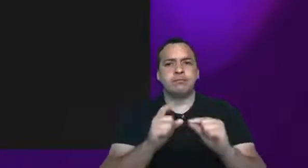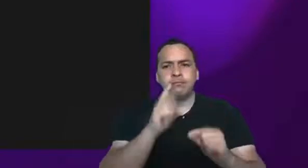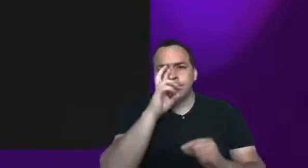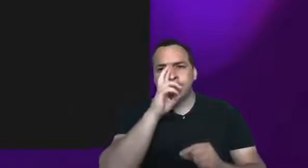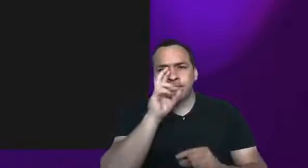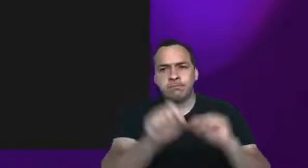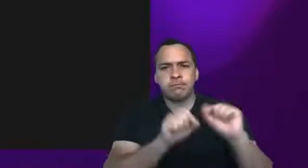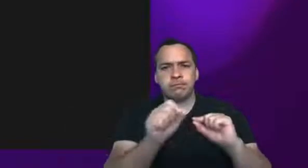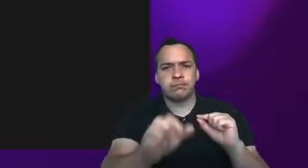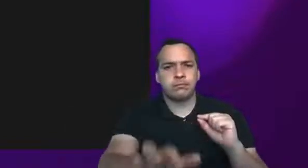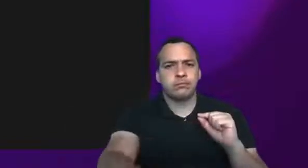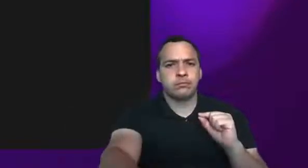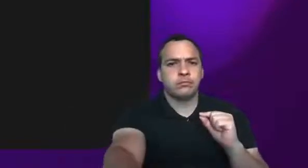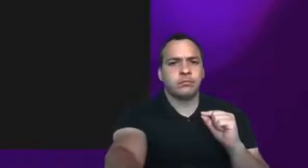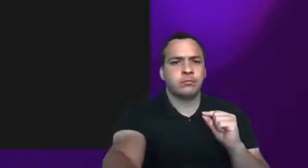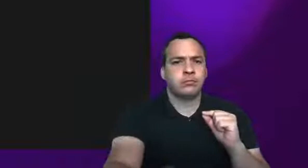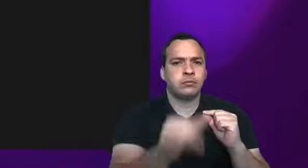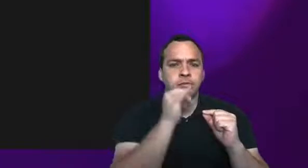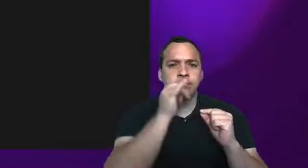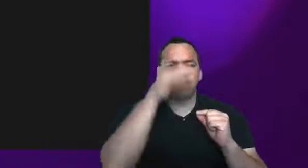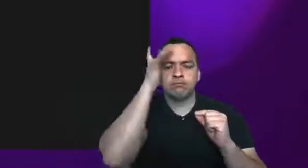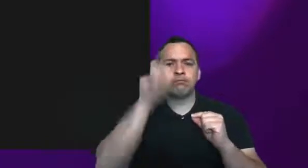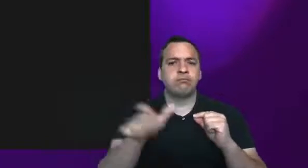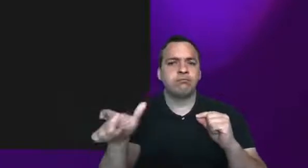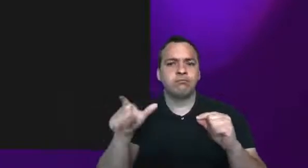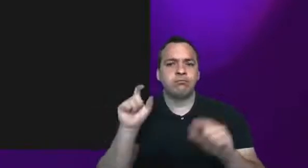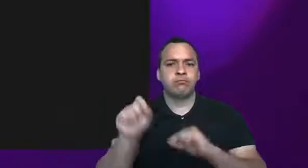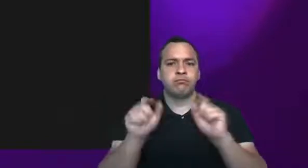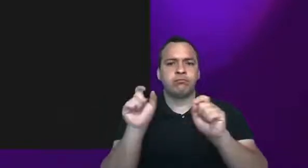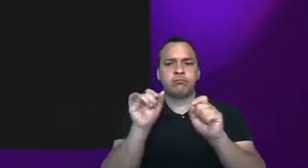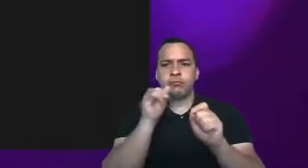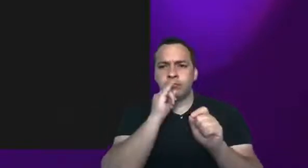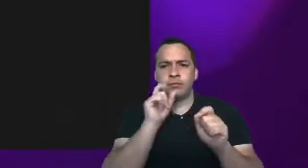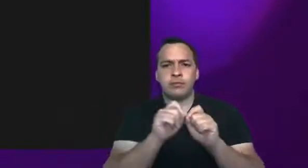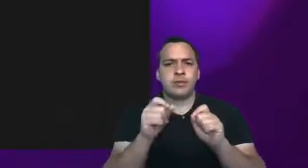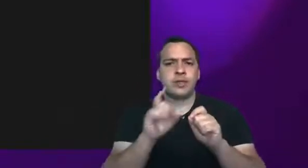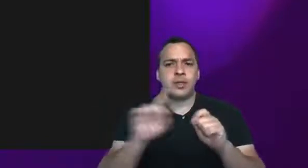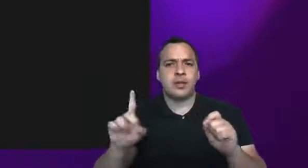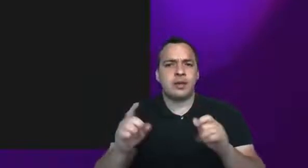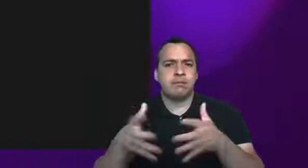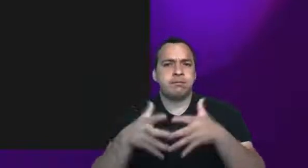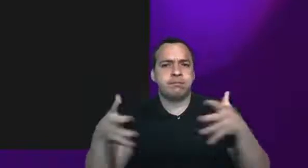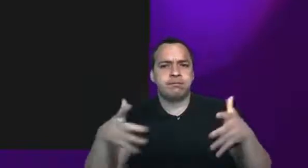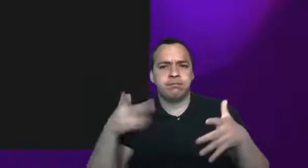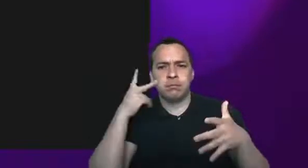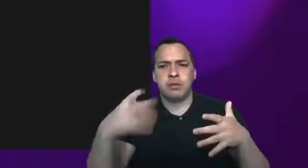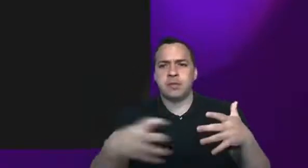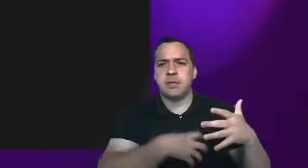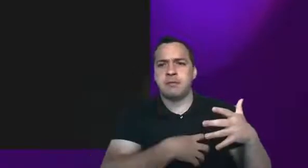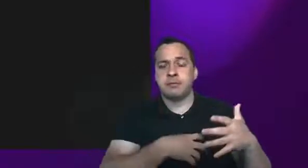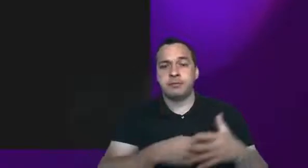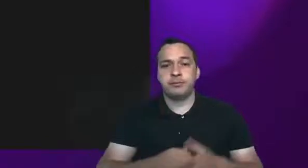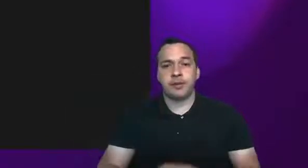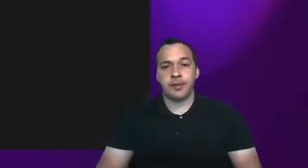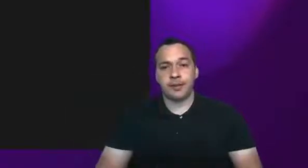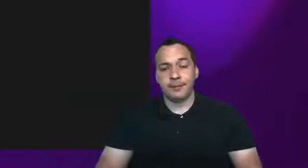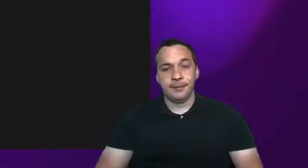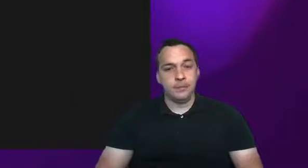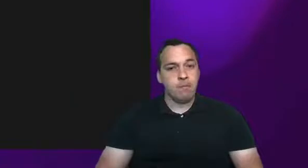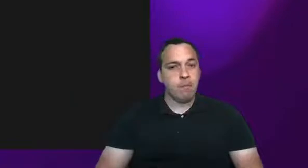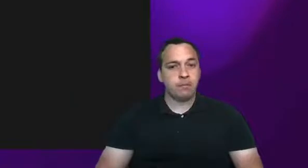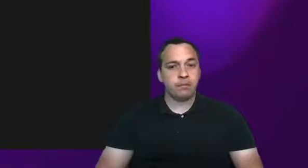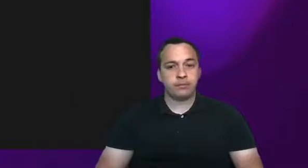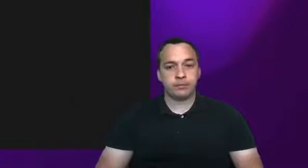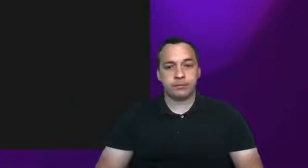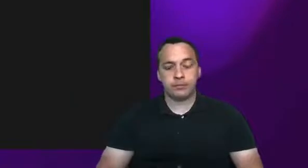colocar um paciente para fazer uma hepatectomia direita ampliada com o objetivo de transplante. Então, de qualquer maneira,